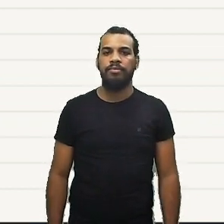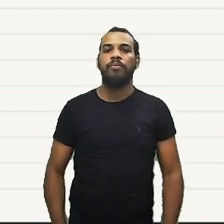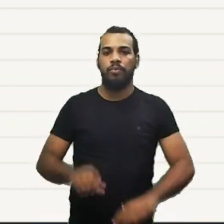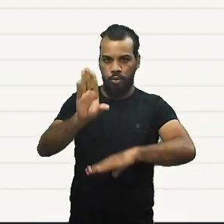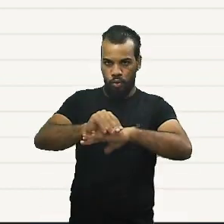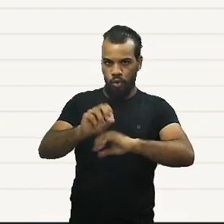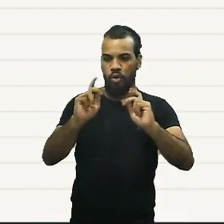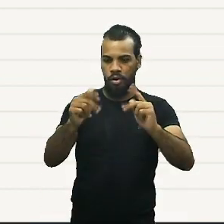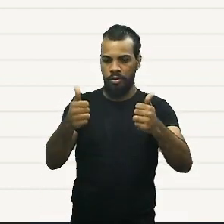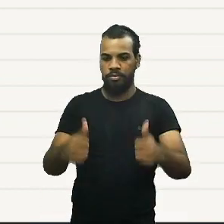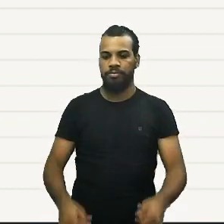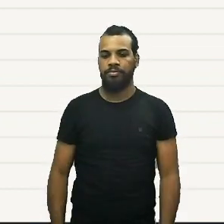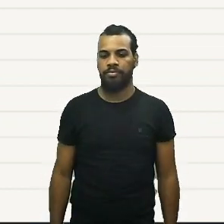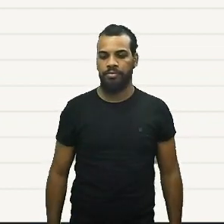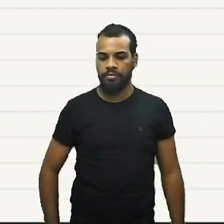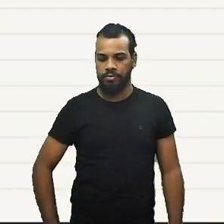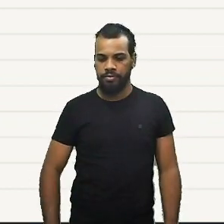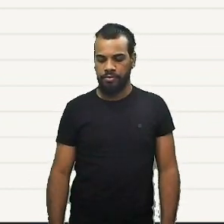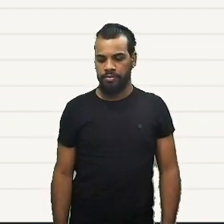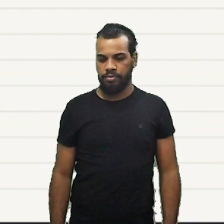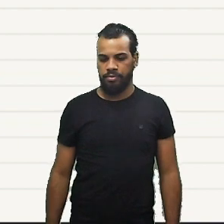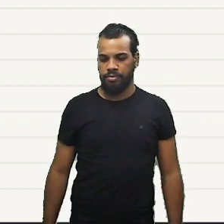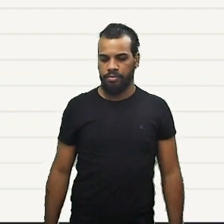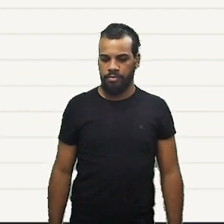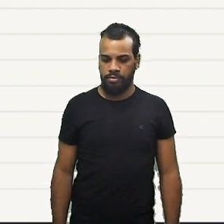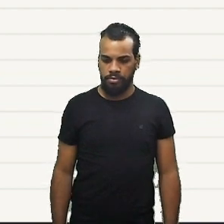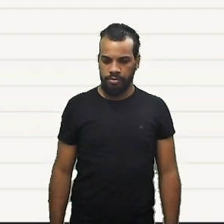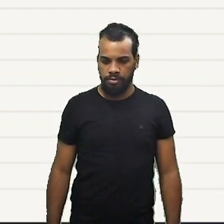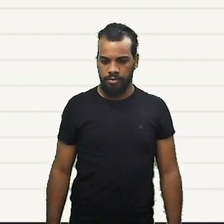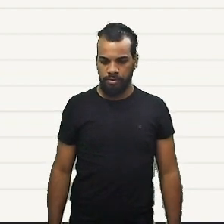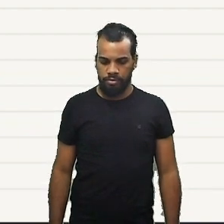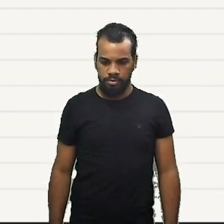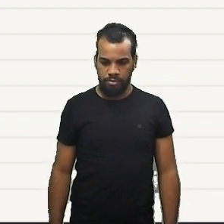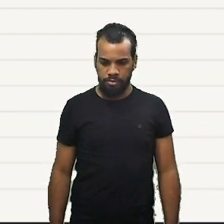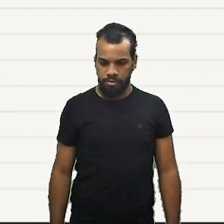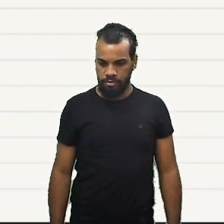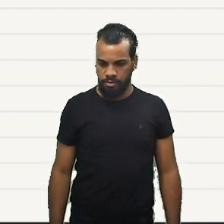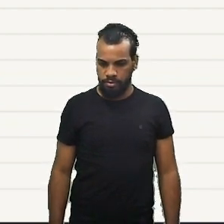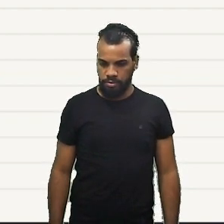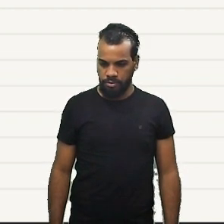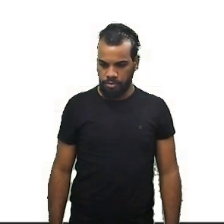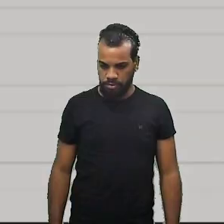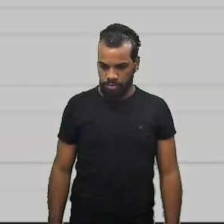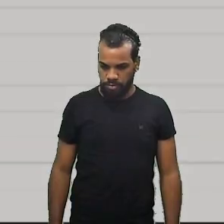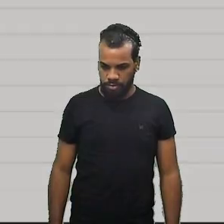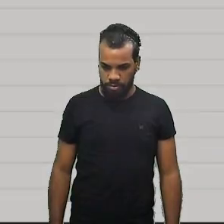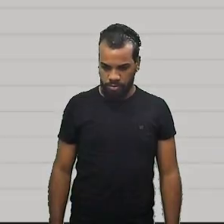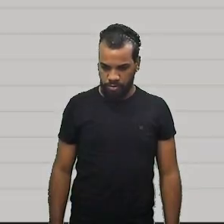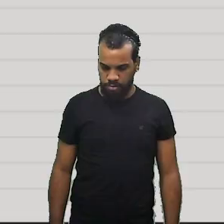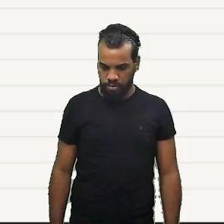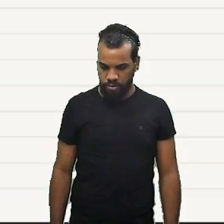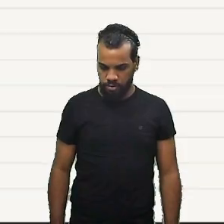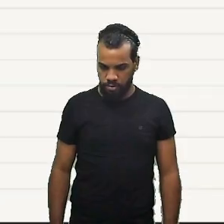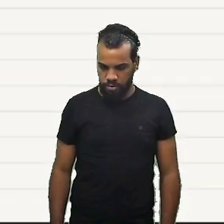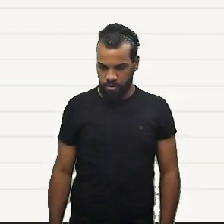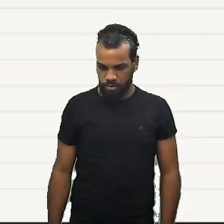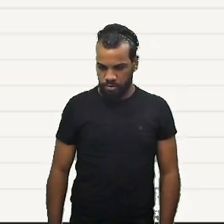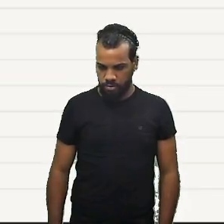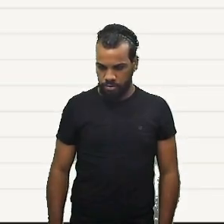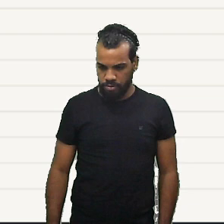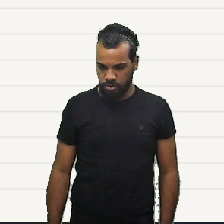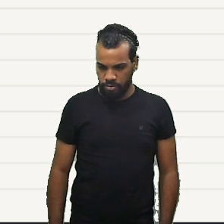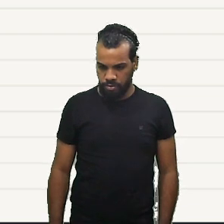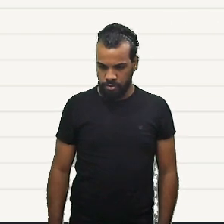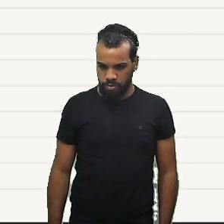Foi. Depois dessa teoria, a última teoria, que é uma teoria mais nova, ó, e já tem muita